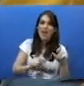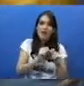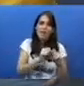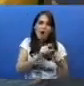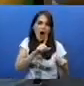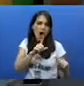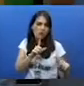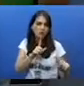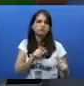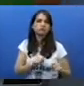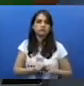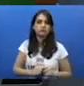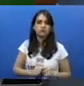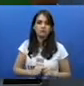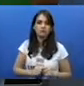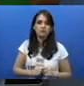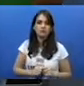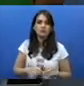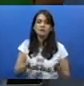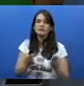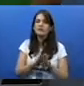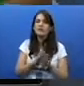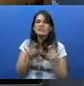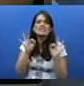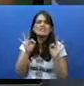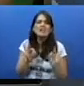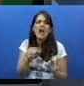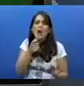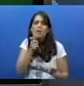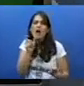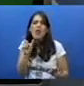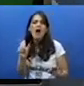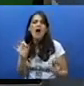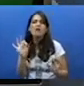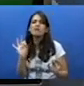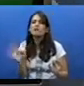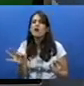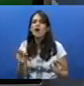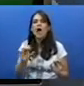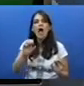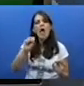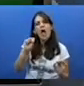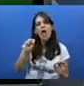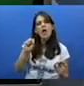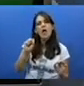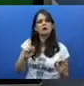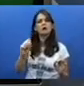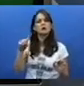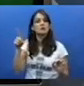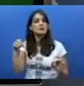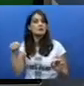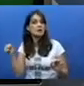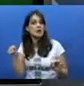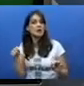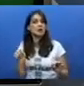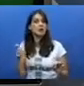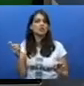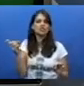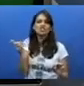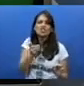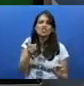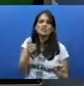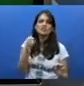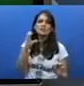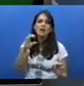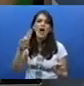utilização correta da ortografia. É com S, é com Z, é com X, com CH,